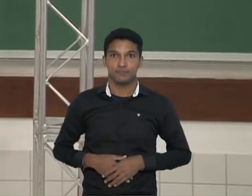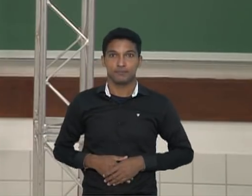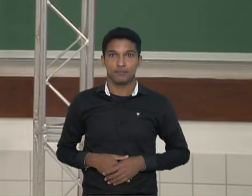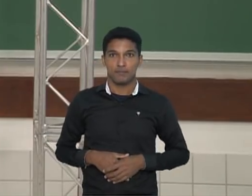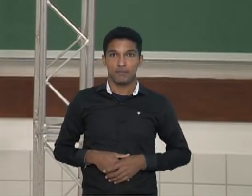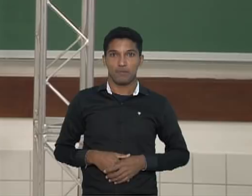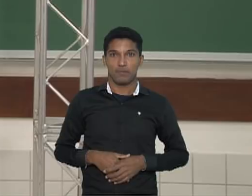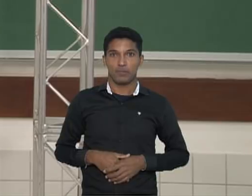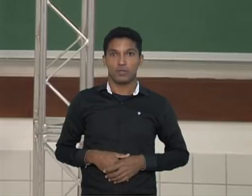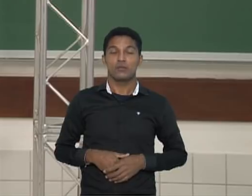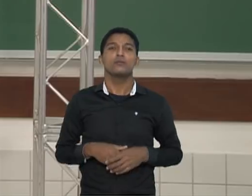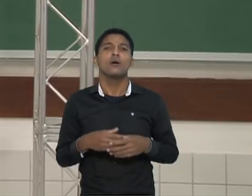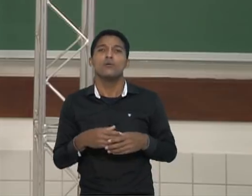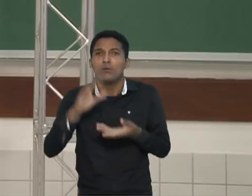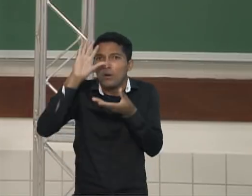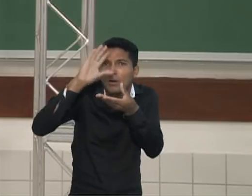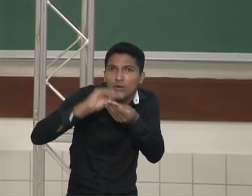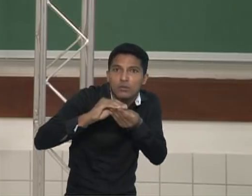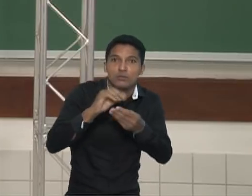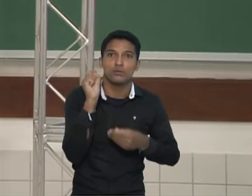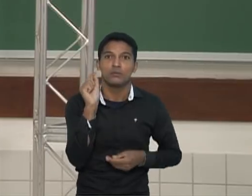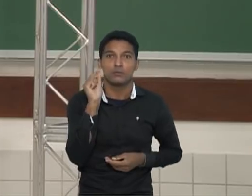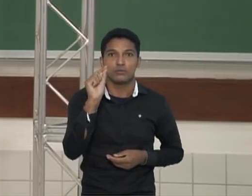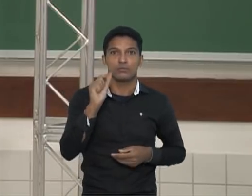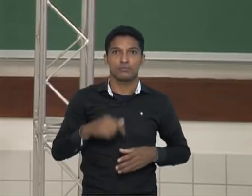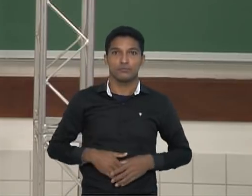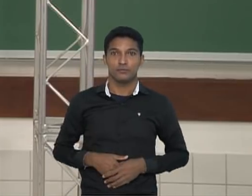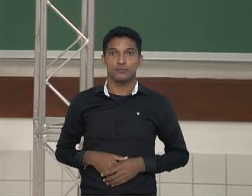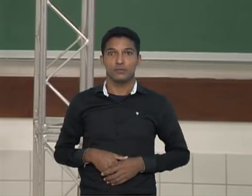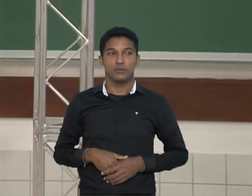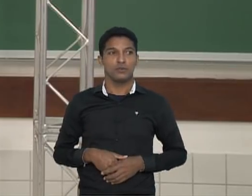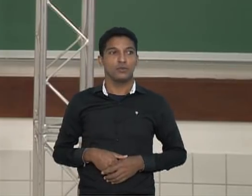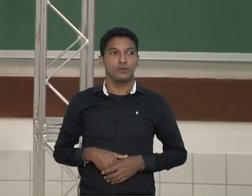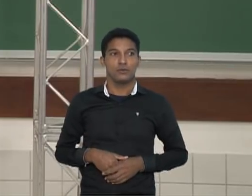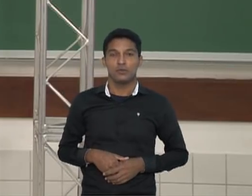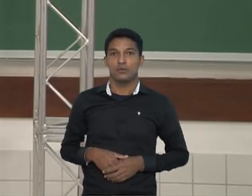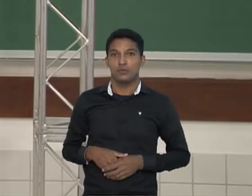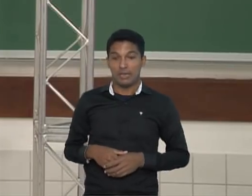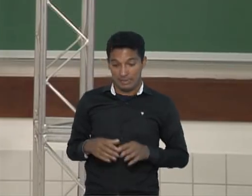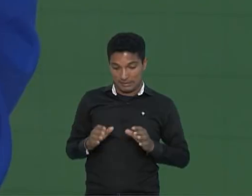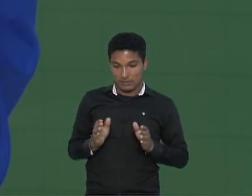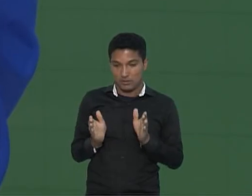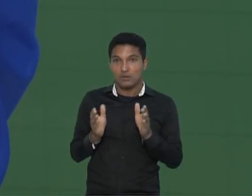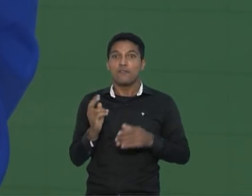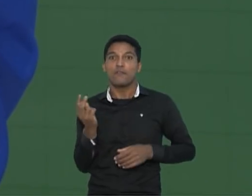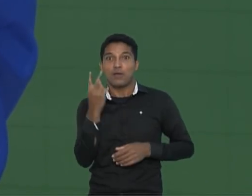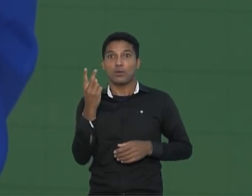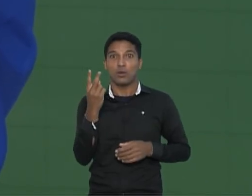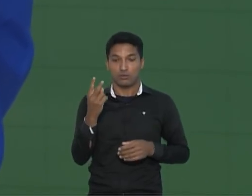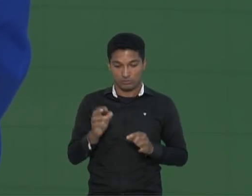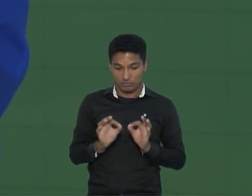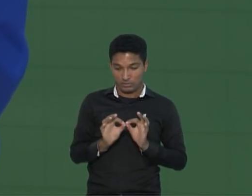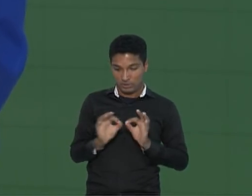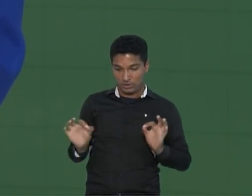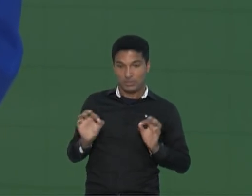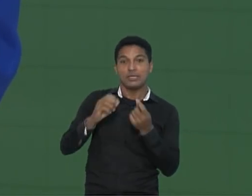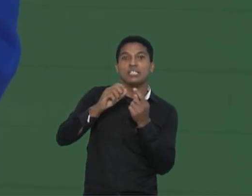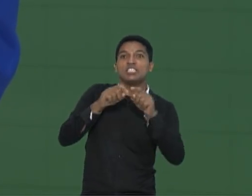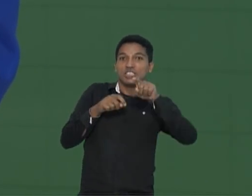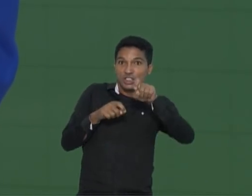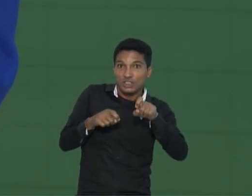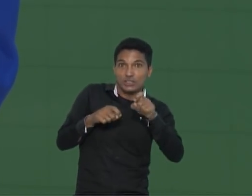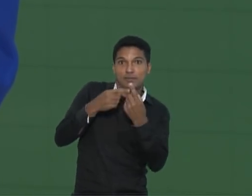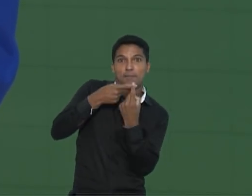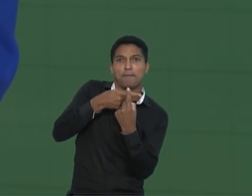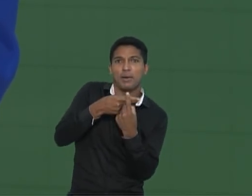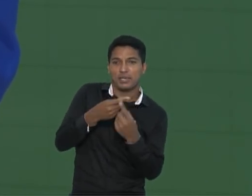Então, vamos subentender, né, que o valor aqui é x mais 6. Tá?